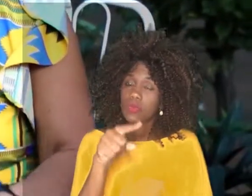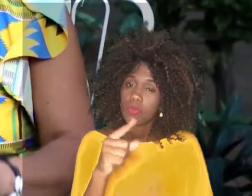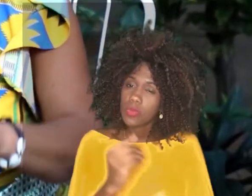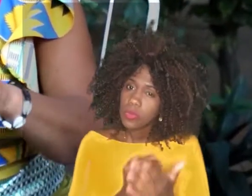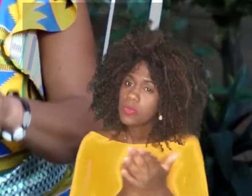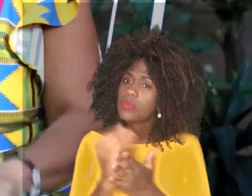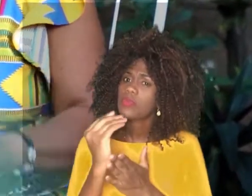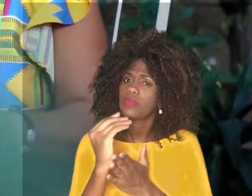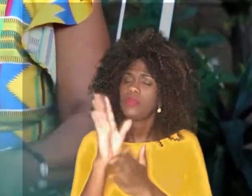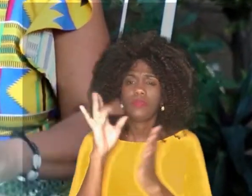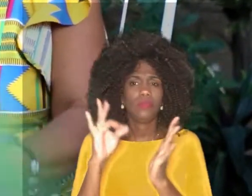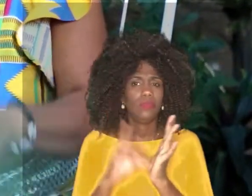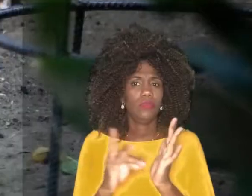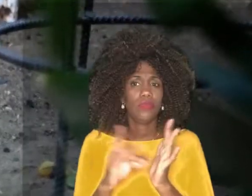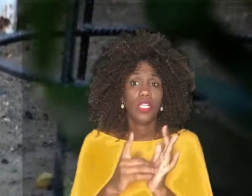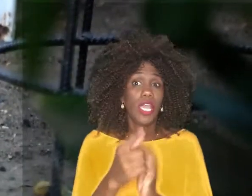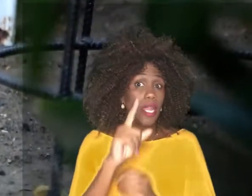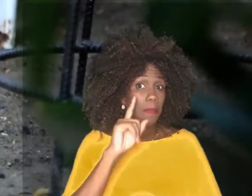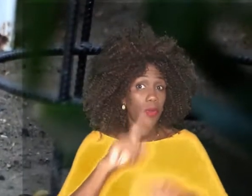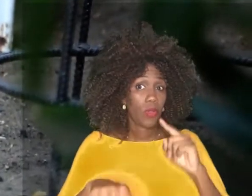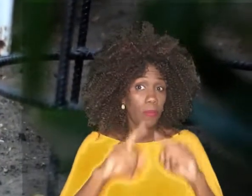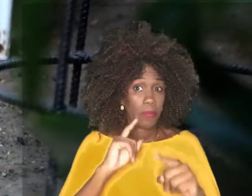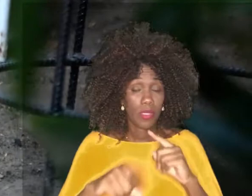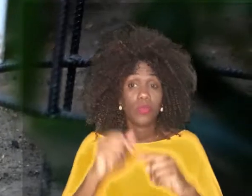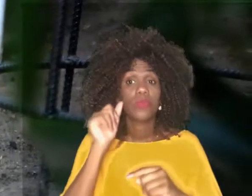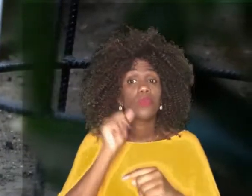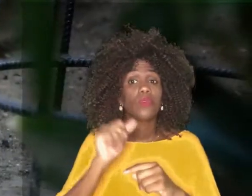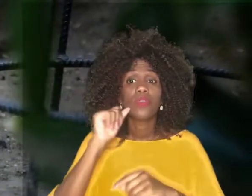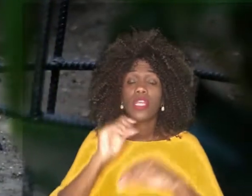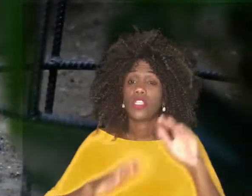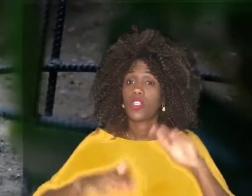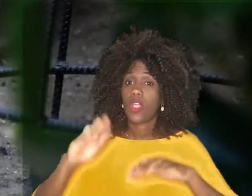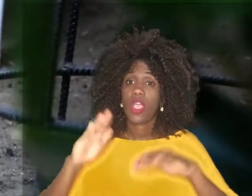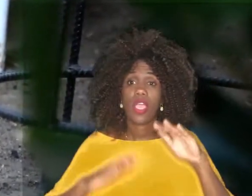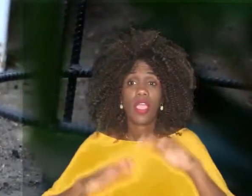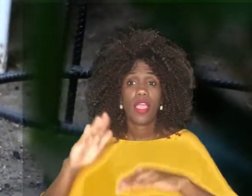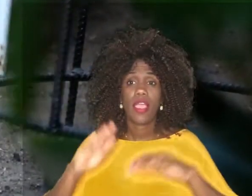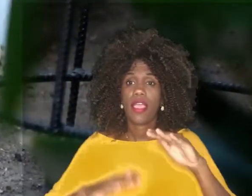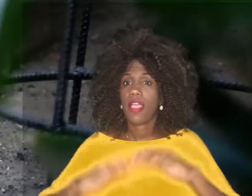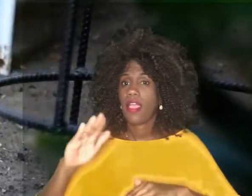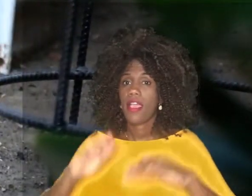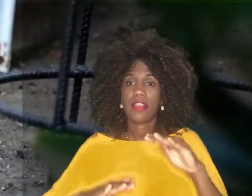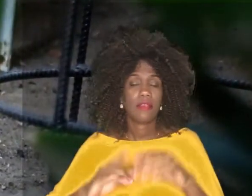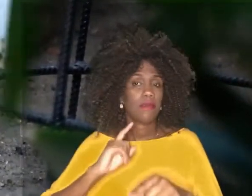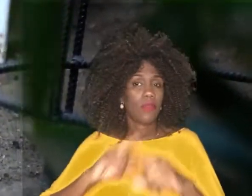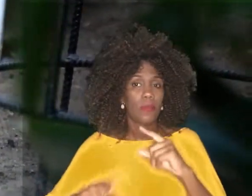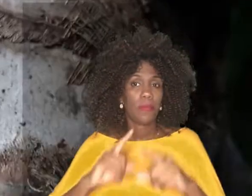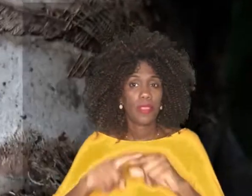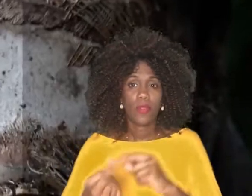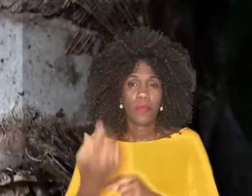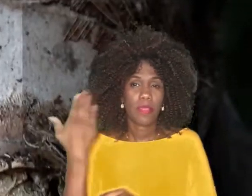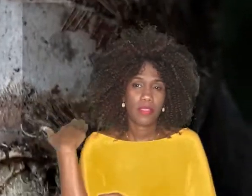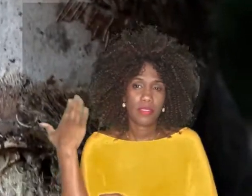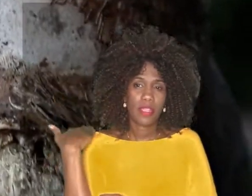as precursoras. Não era permitido às mulheres tocarem atabaques.